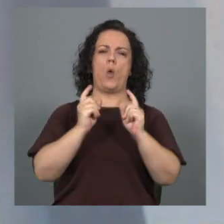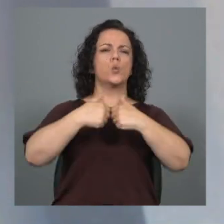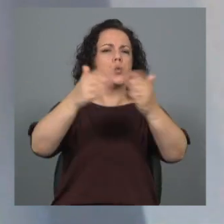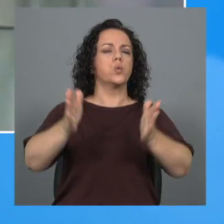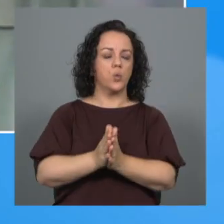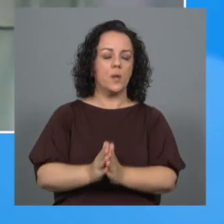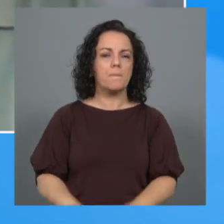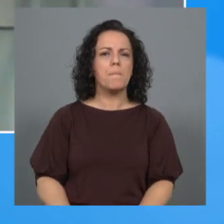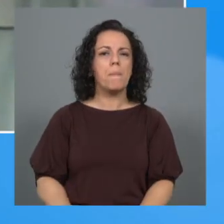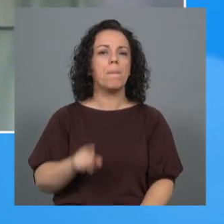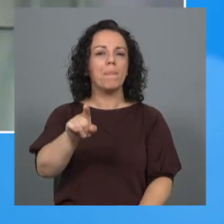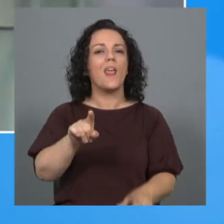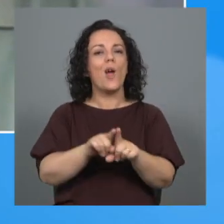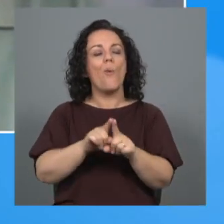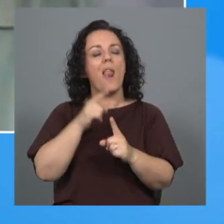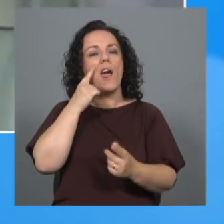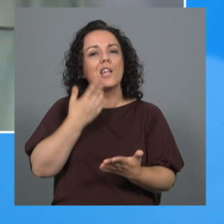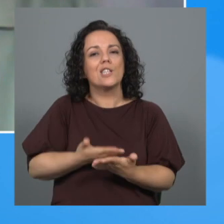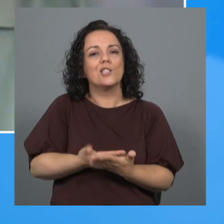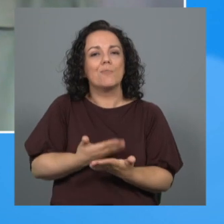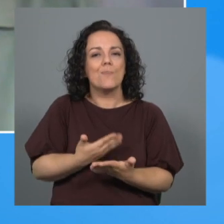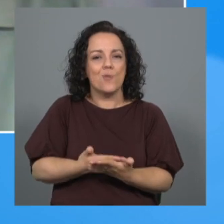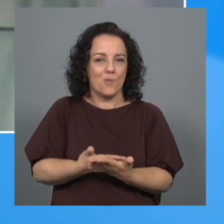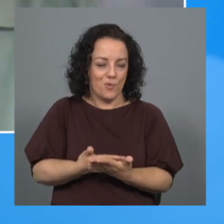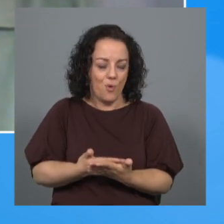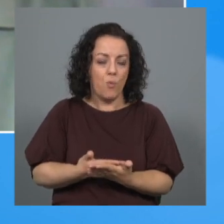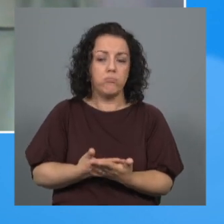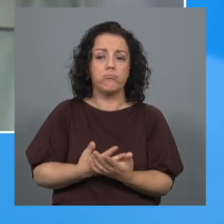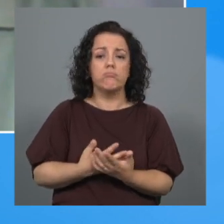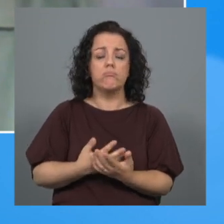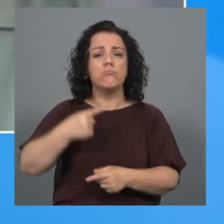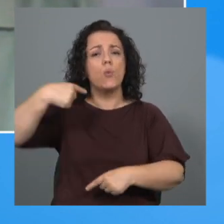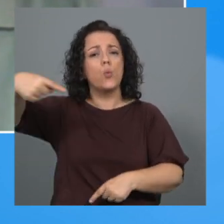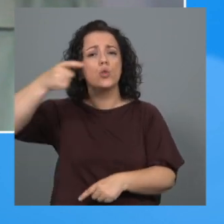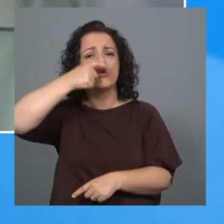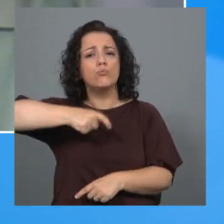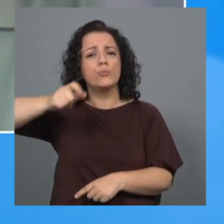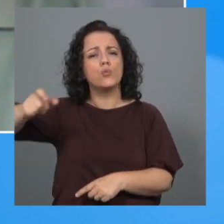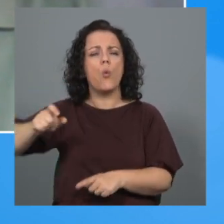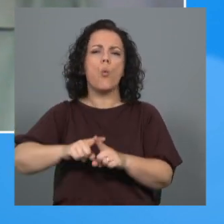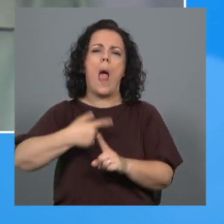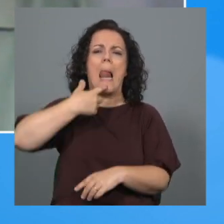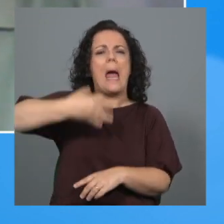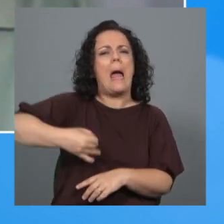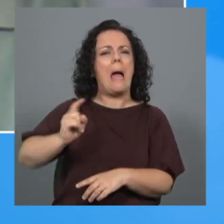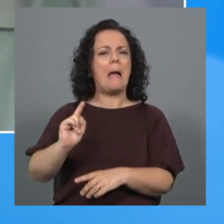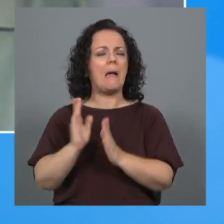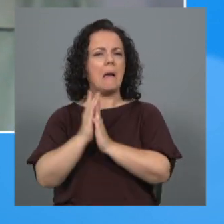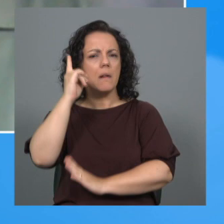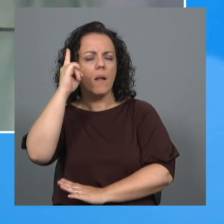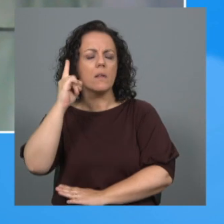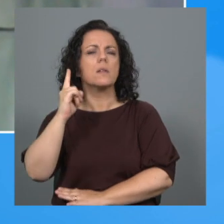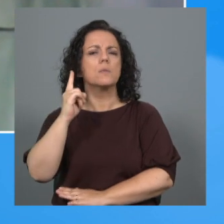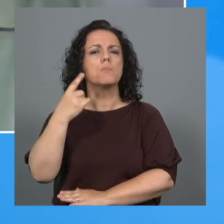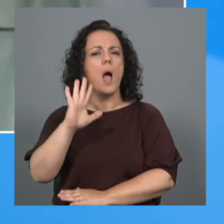bom canal de testemunho para aqueles que não são crentes, não é? Este exemplo que pode vir das comunidades cristãs